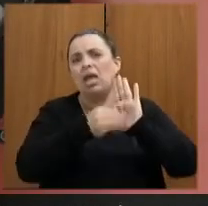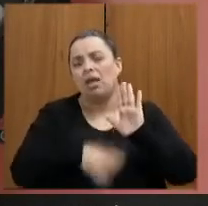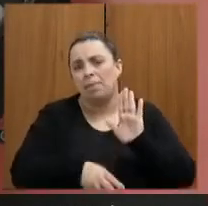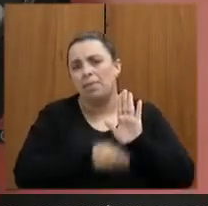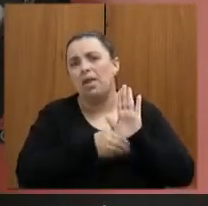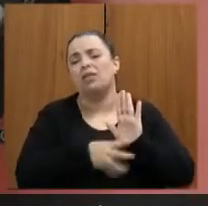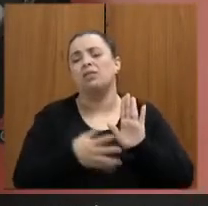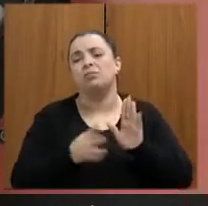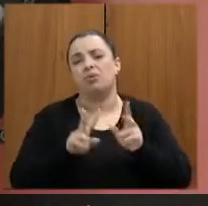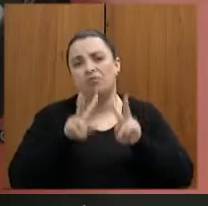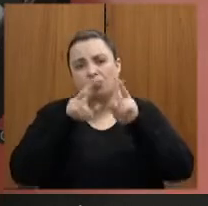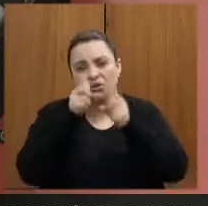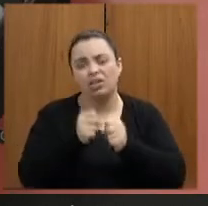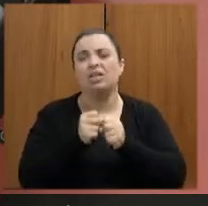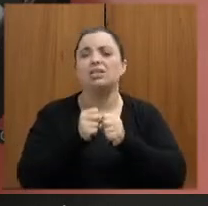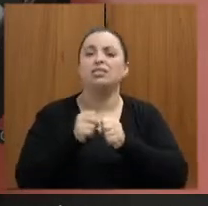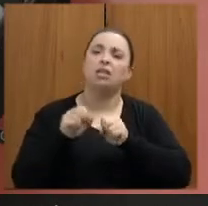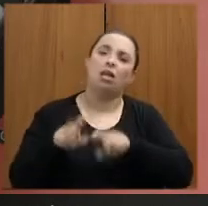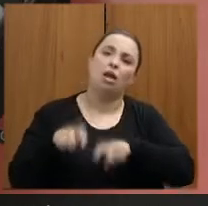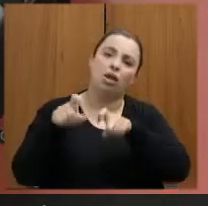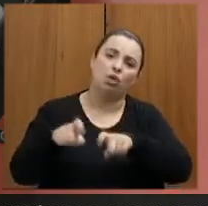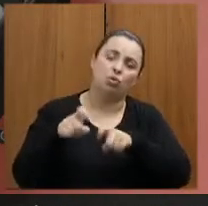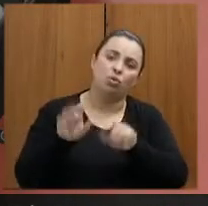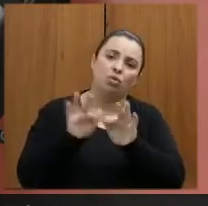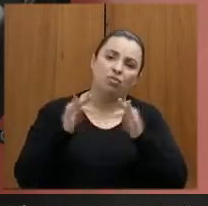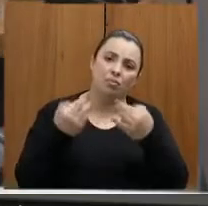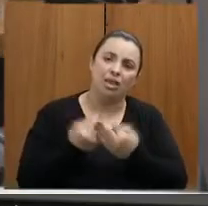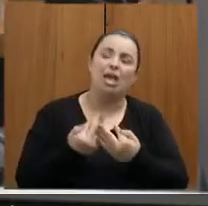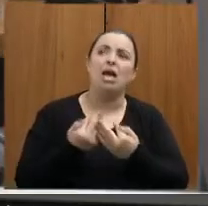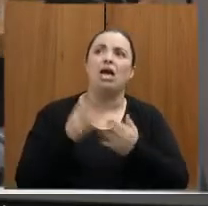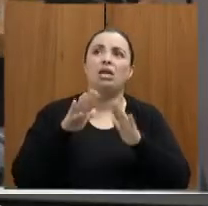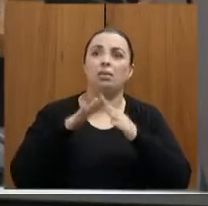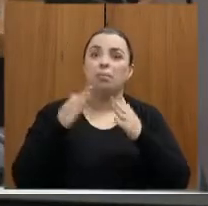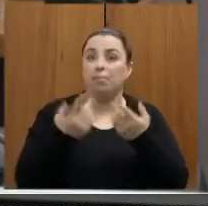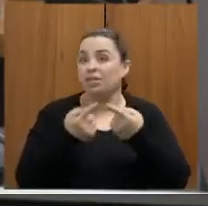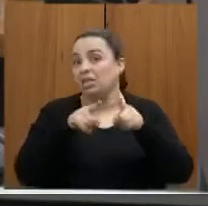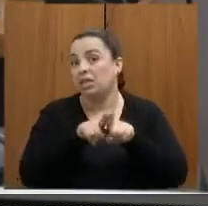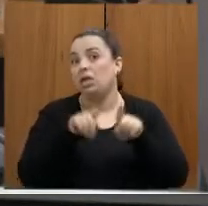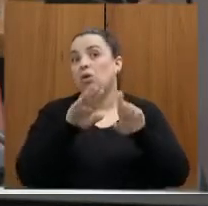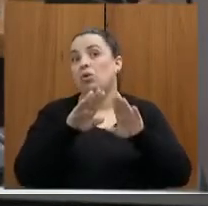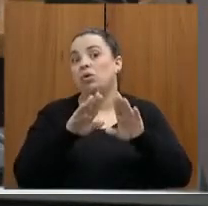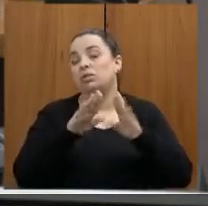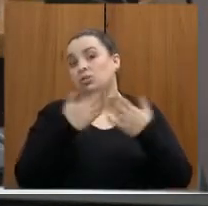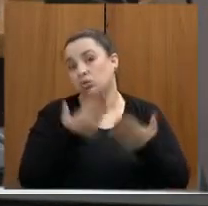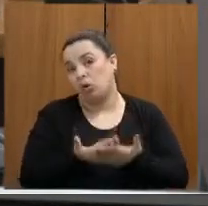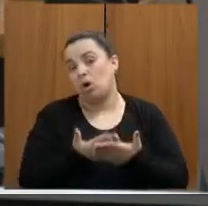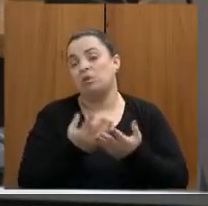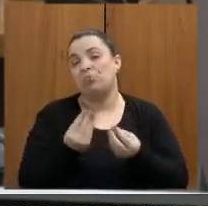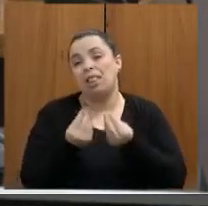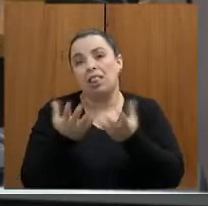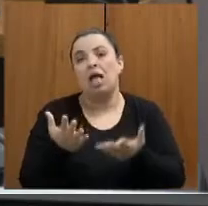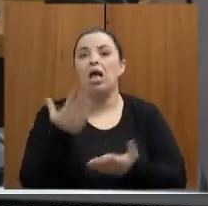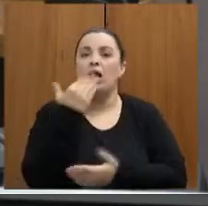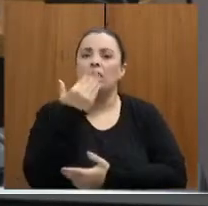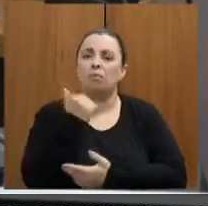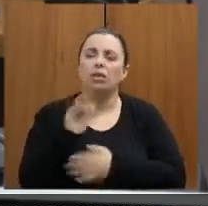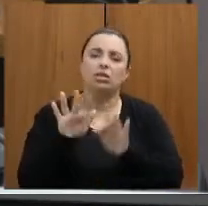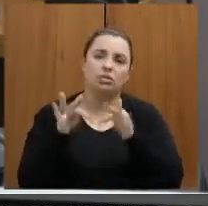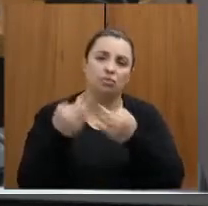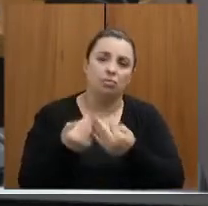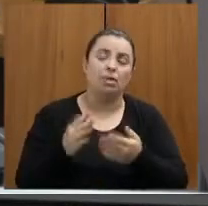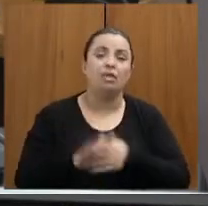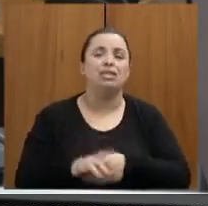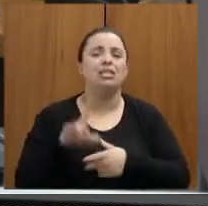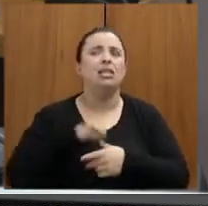Familiar junto às escolas poder levar os alimentos essas famílias tivemos em Mário Campos recentemente